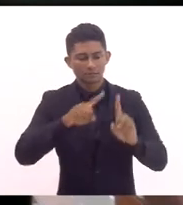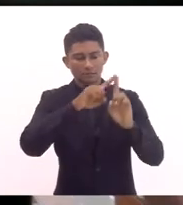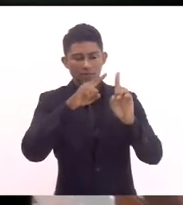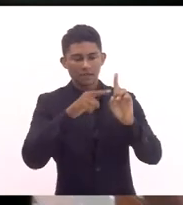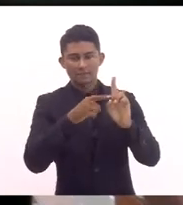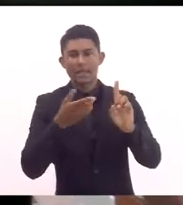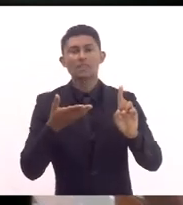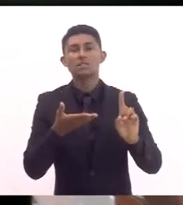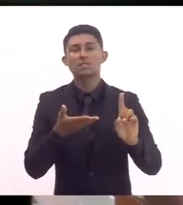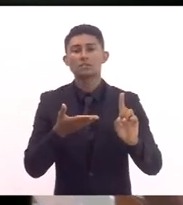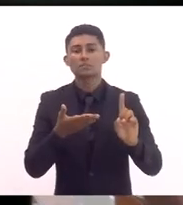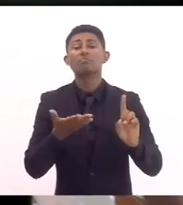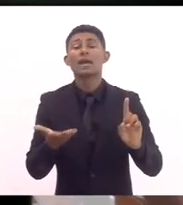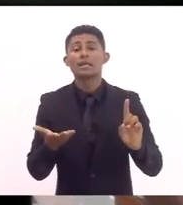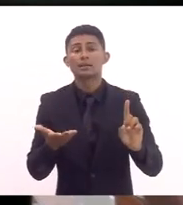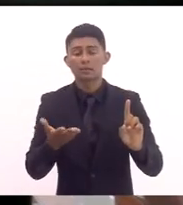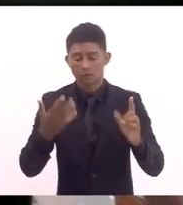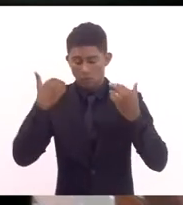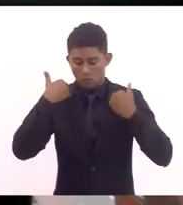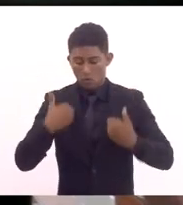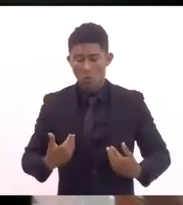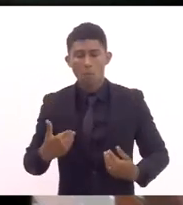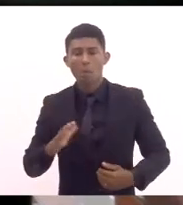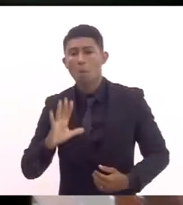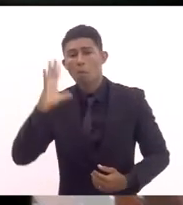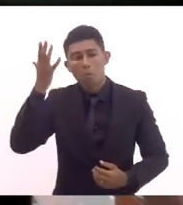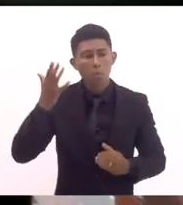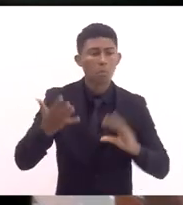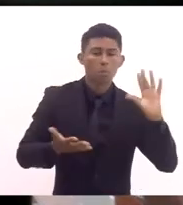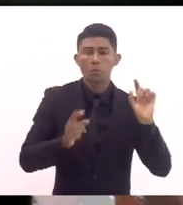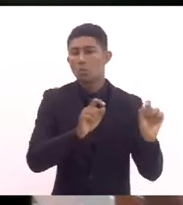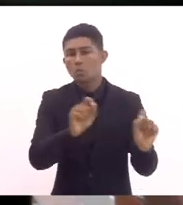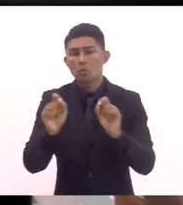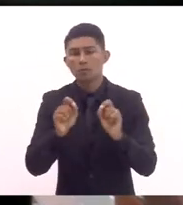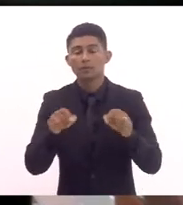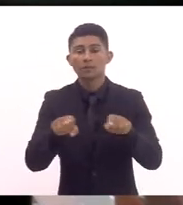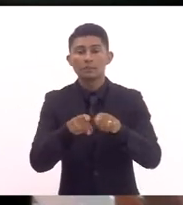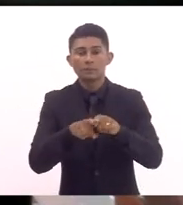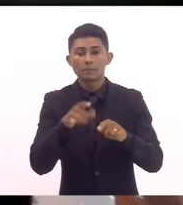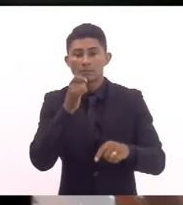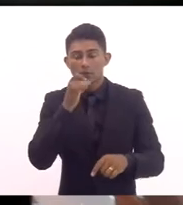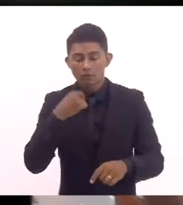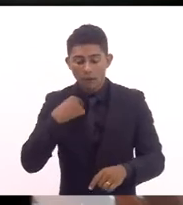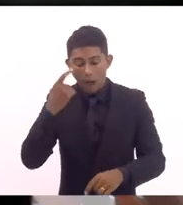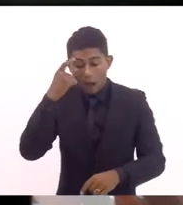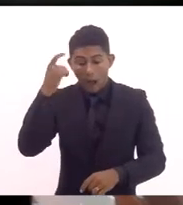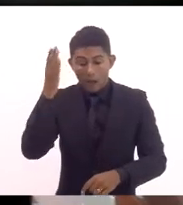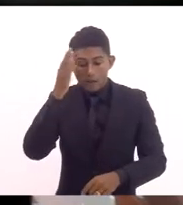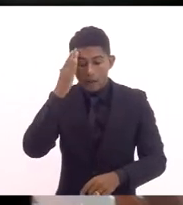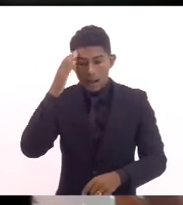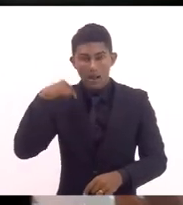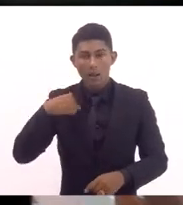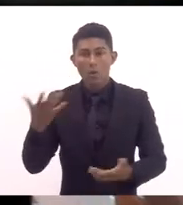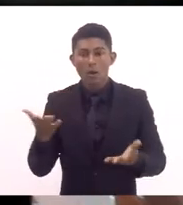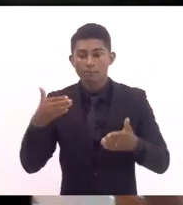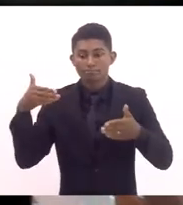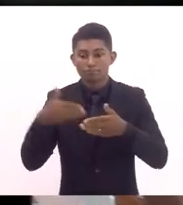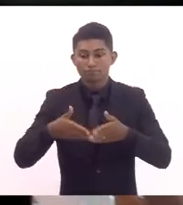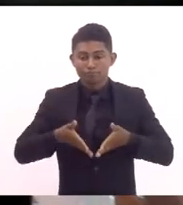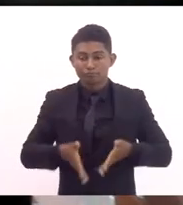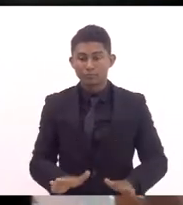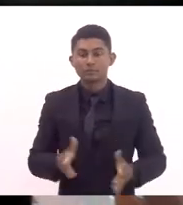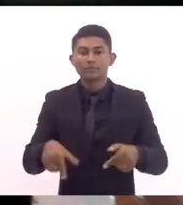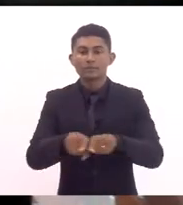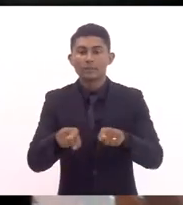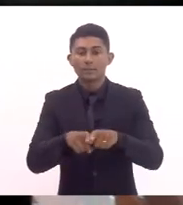gravidez a gravidez quais são os sinais de início do trabalho de parto e quais intervenções são realmente